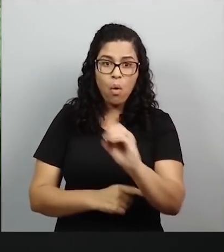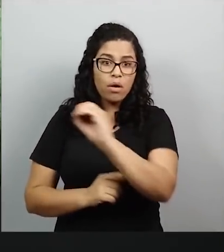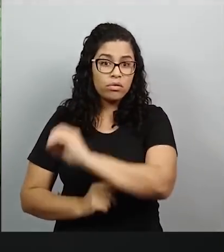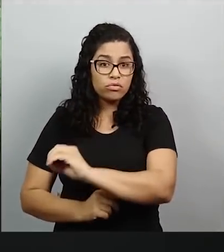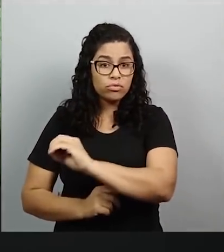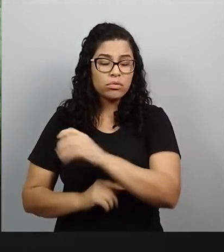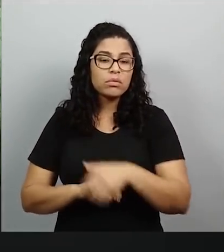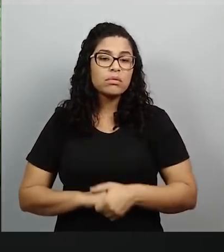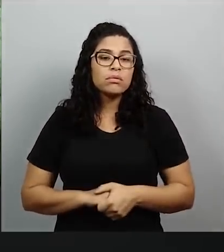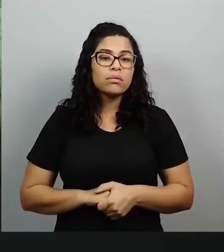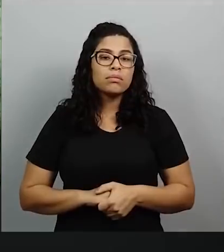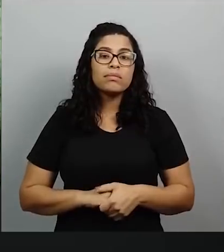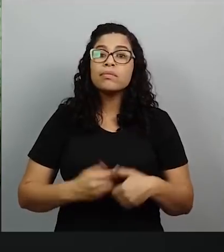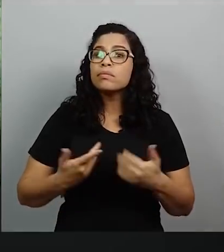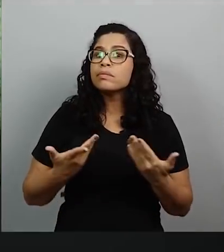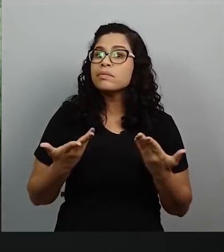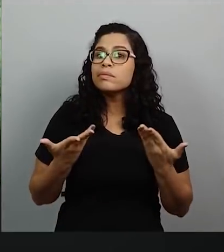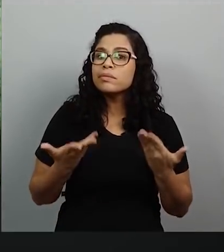oeste. Então,